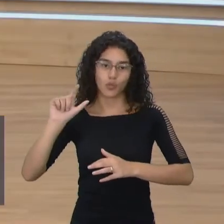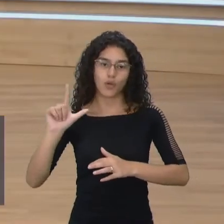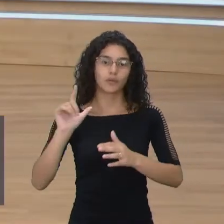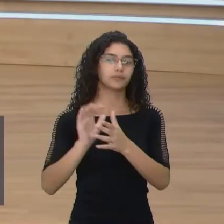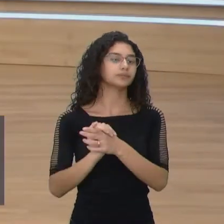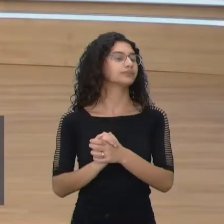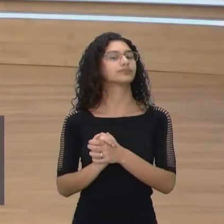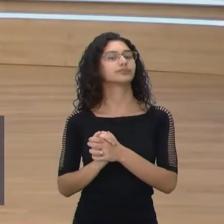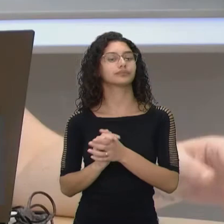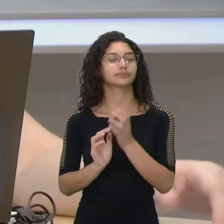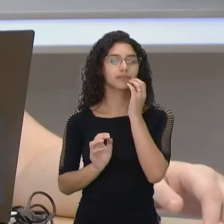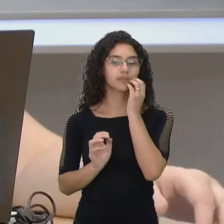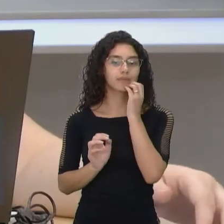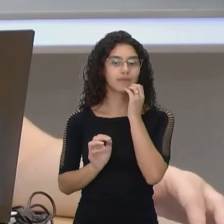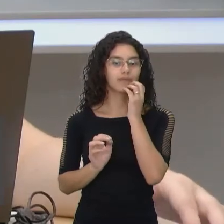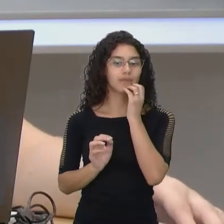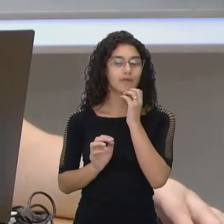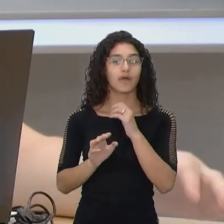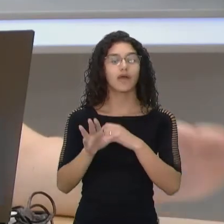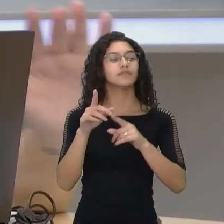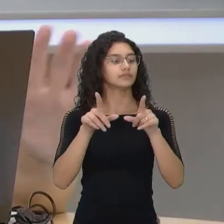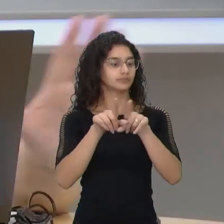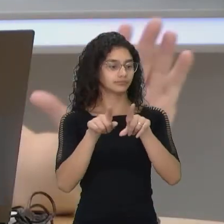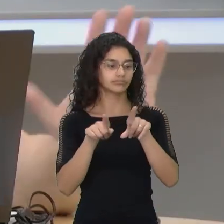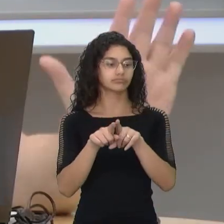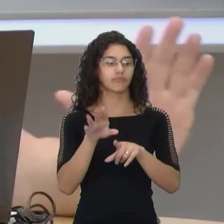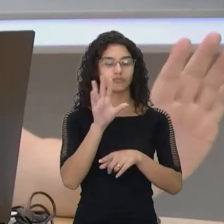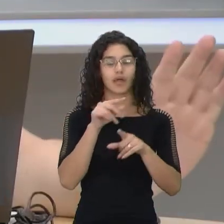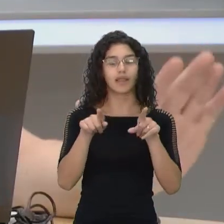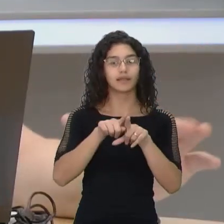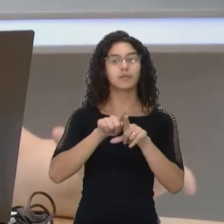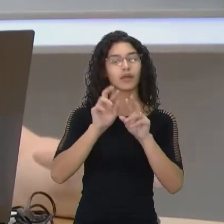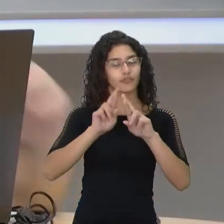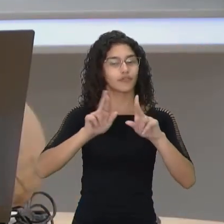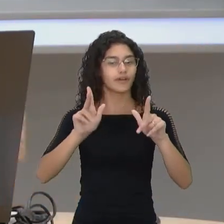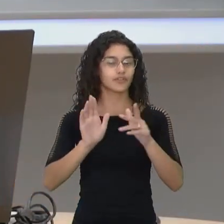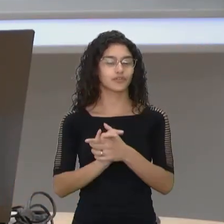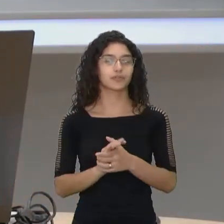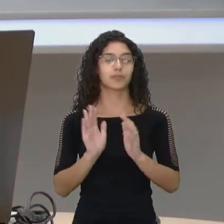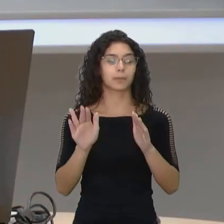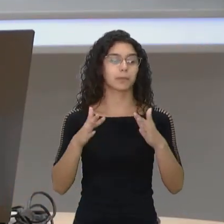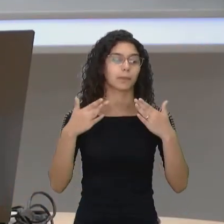é. Dizem que o chopp de lá também é outra coisa, né?